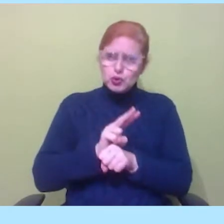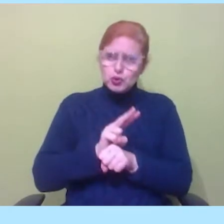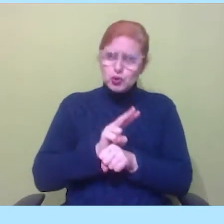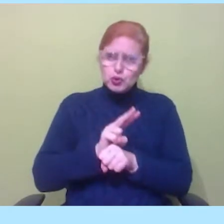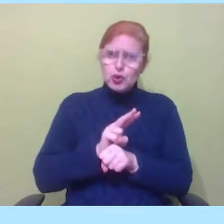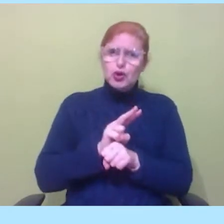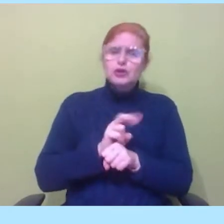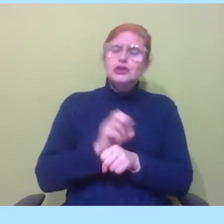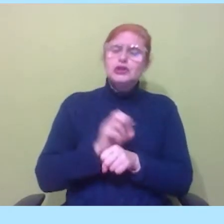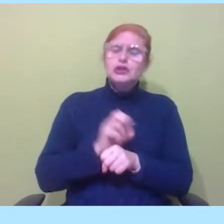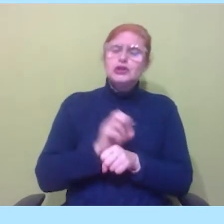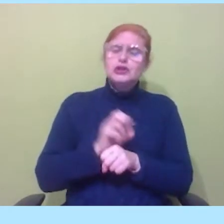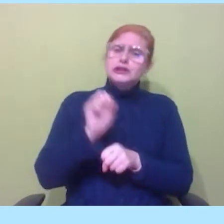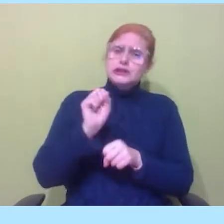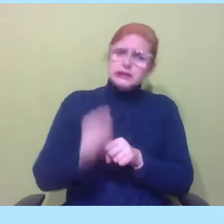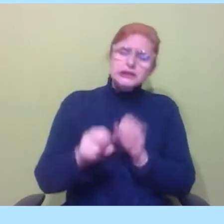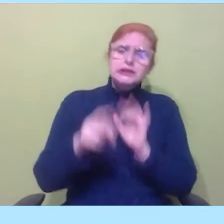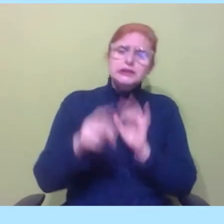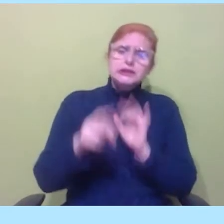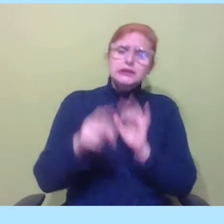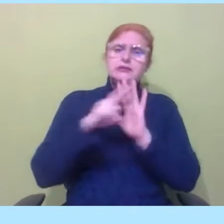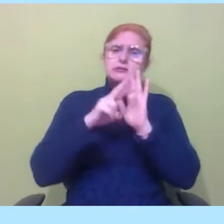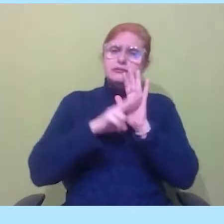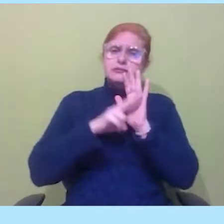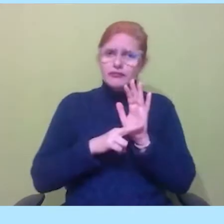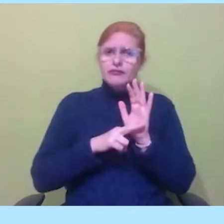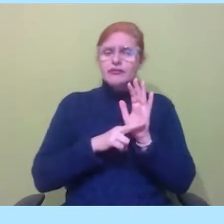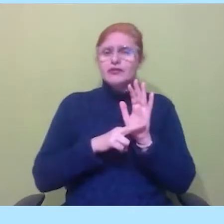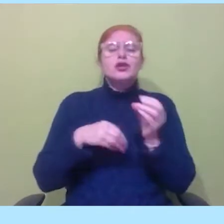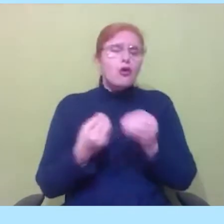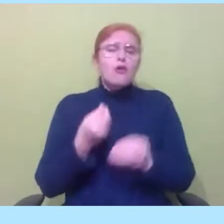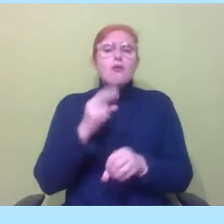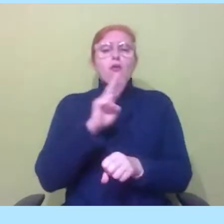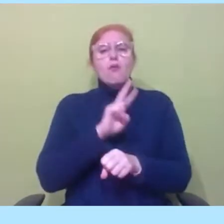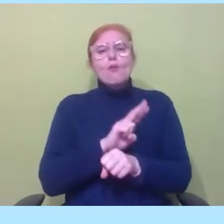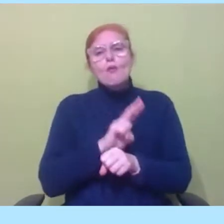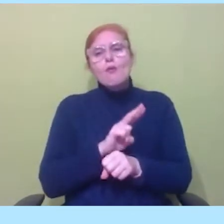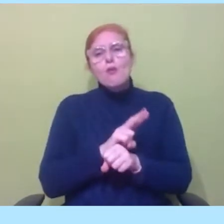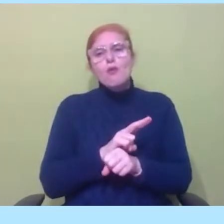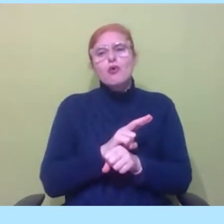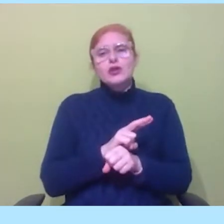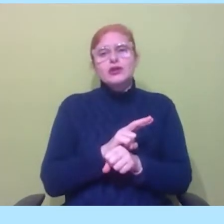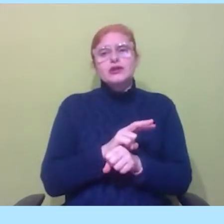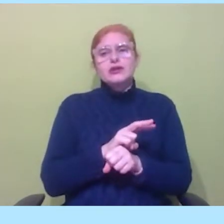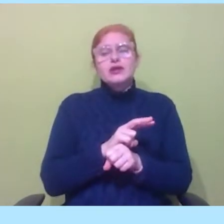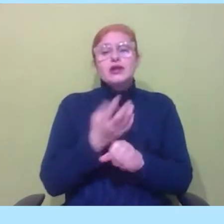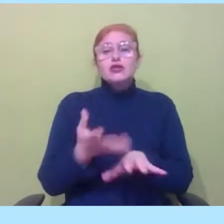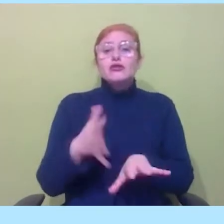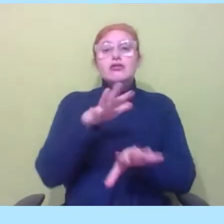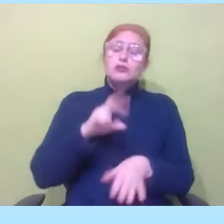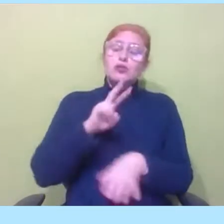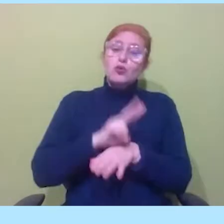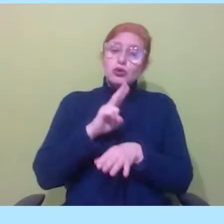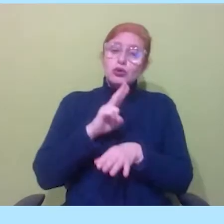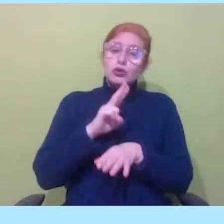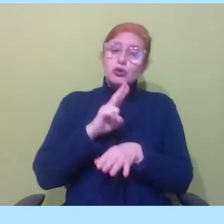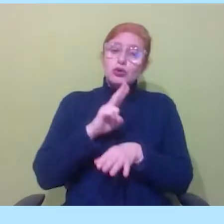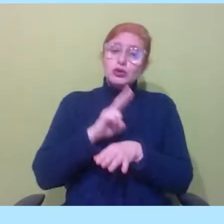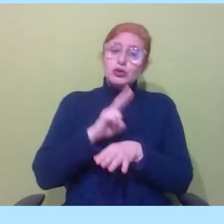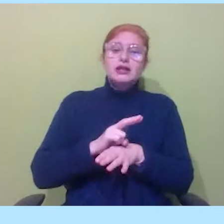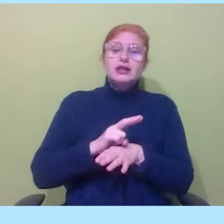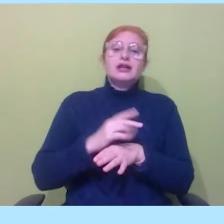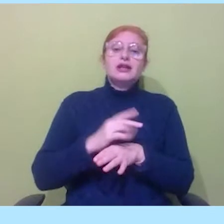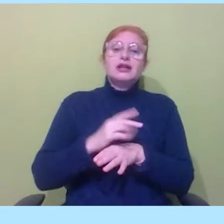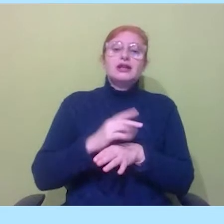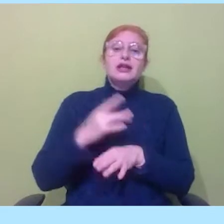cuida e é uma integralidade, não é? A gente vai cuidar da saúde mental, a gente tem que pensar que a nossa